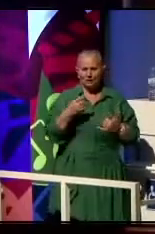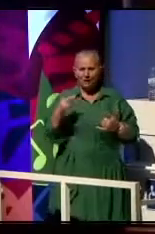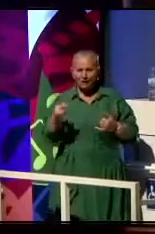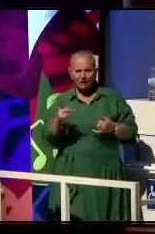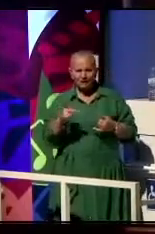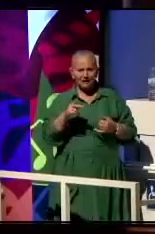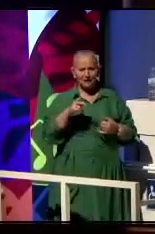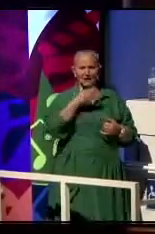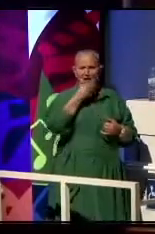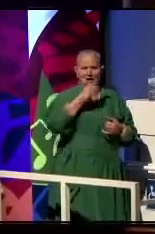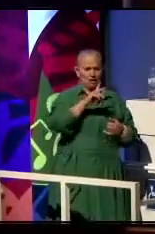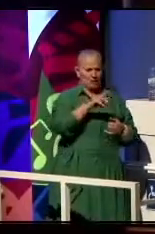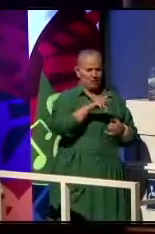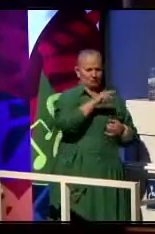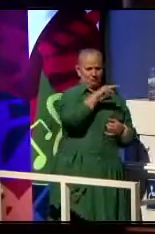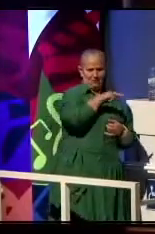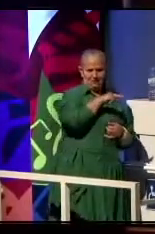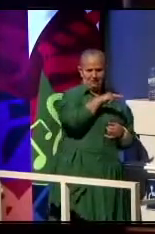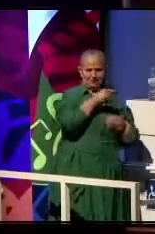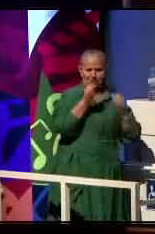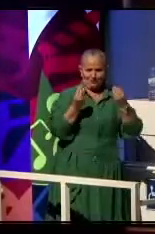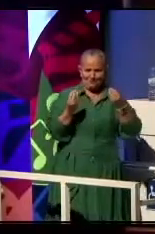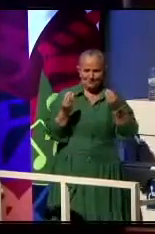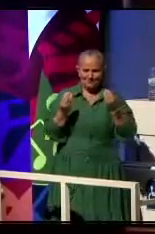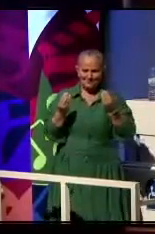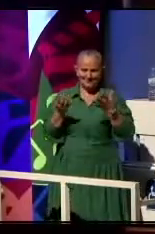né? Ele era contrabaixista.